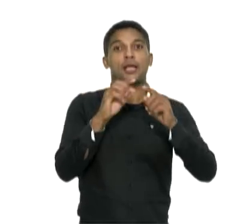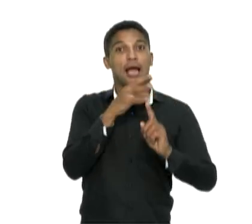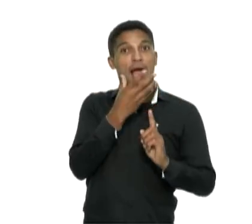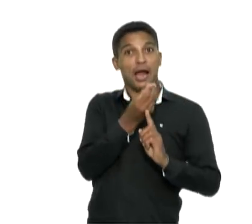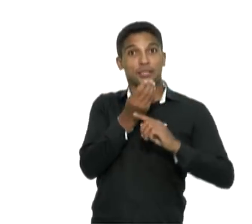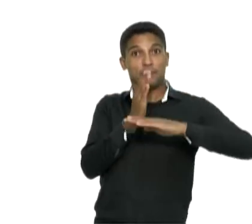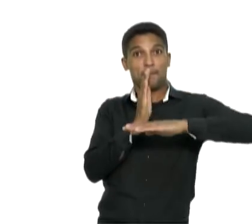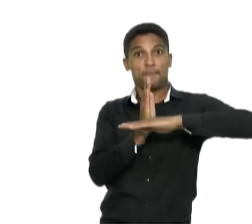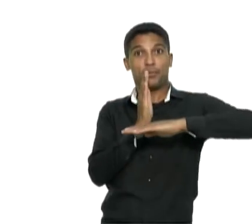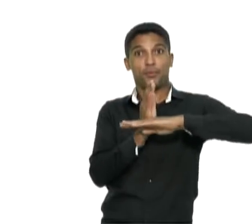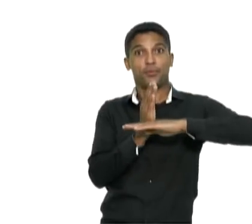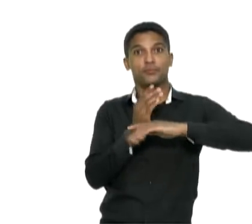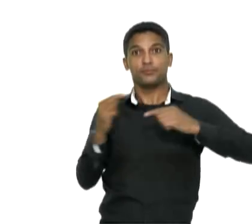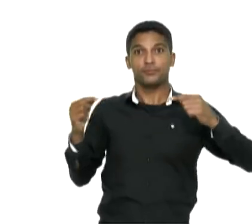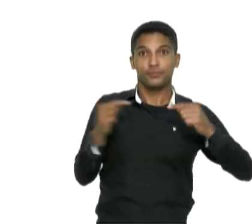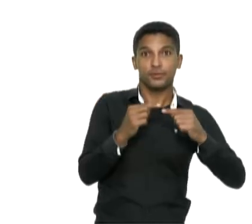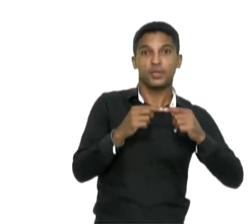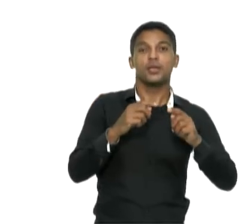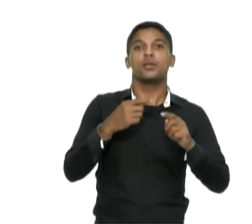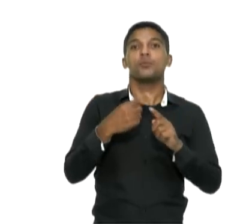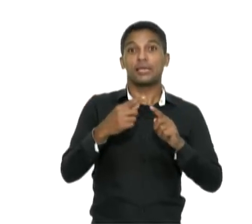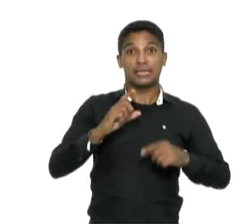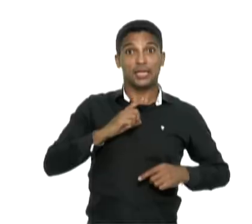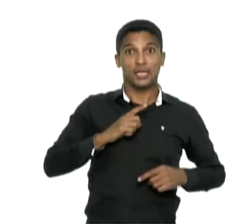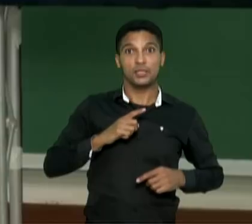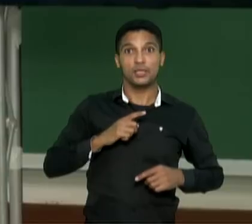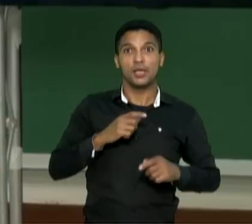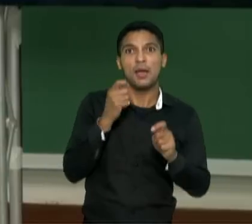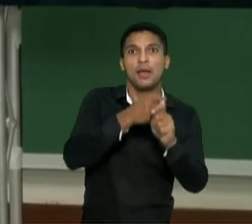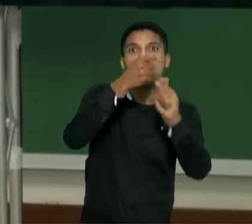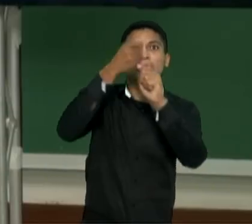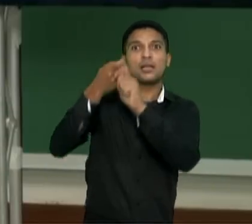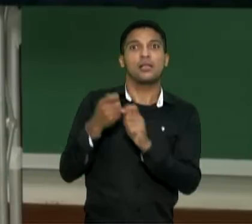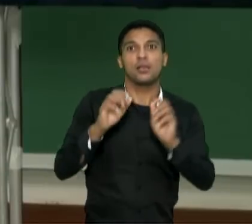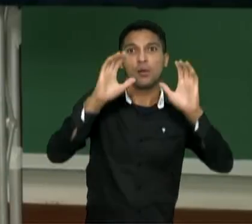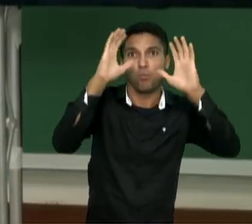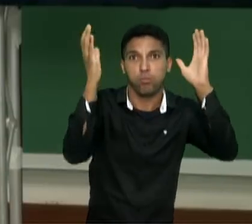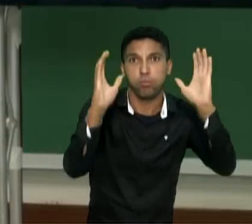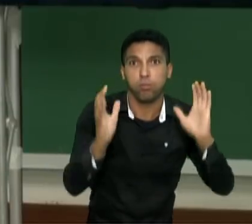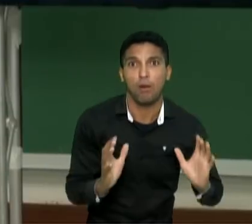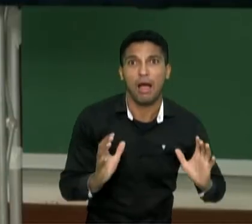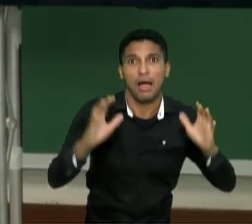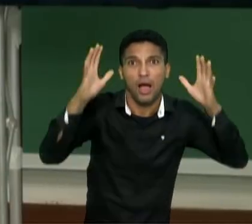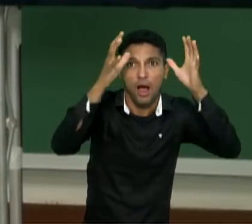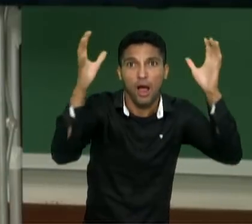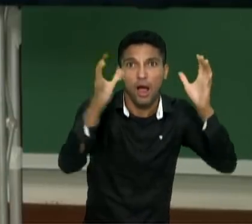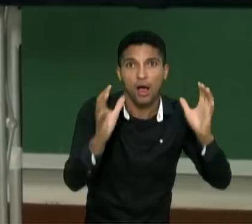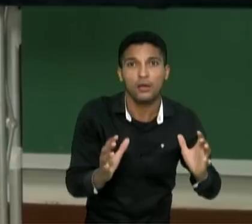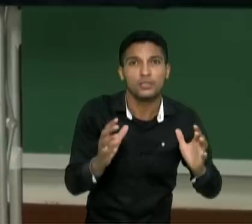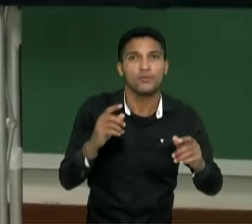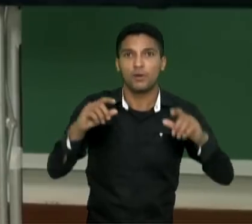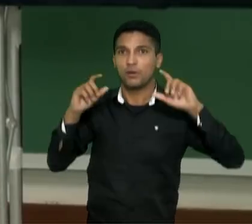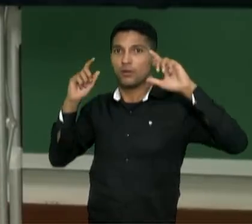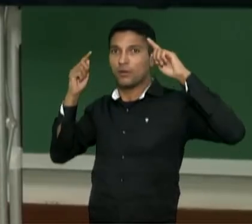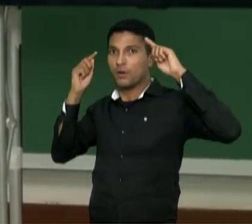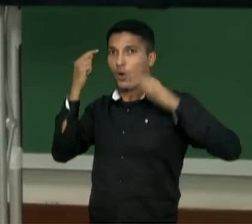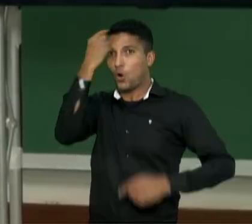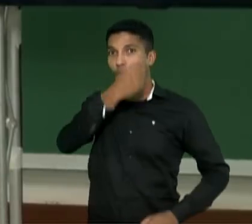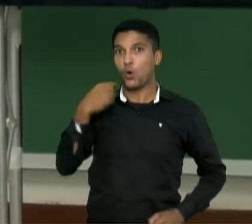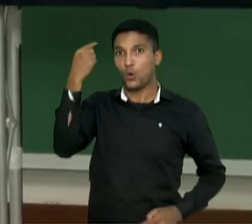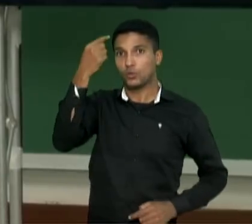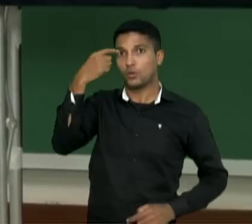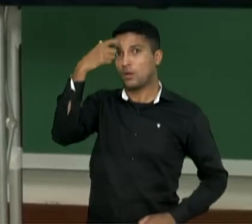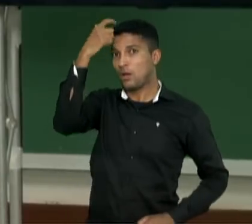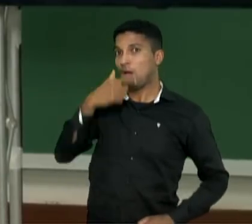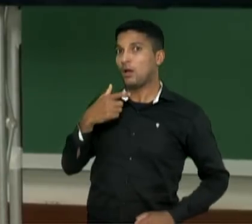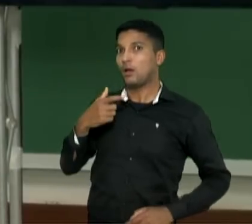da dramaticidade e forte emoção contida. Então, se a gente observar o trabalho do Aleijadinho, principalmente as feições dos personagens, a gente vai